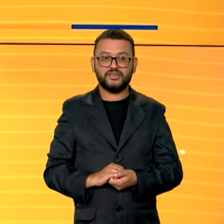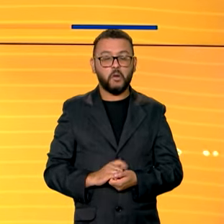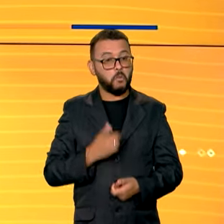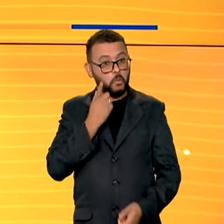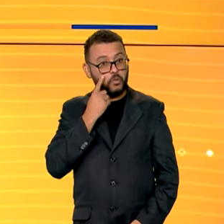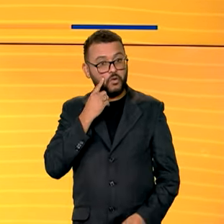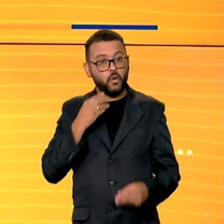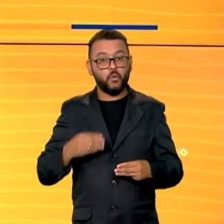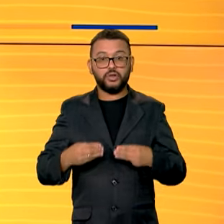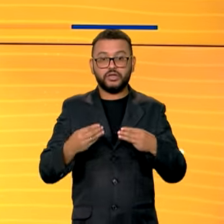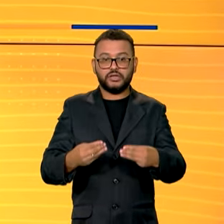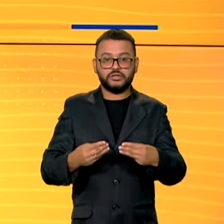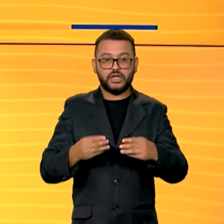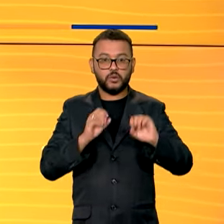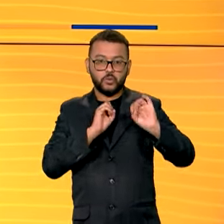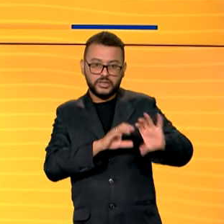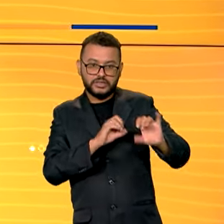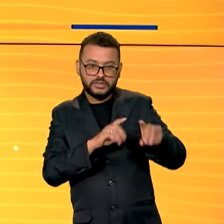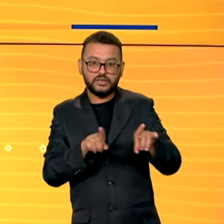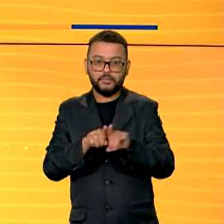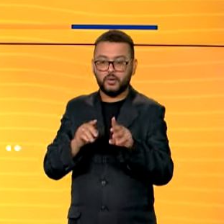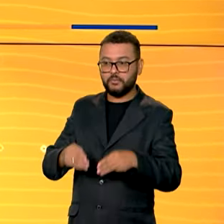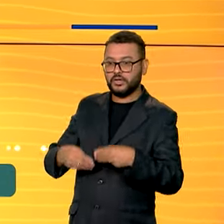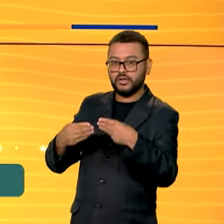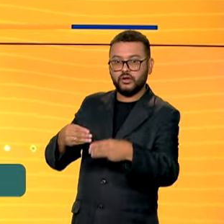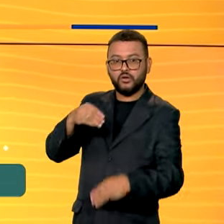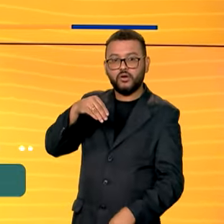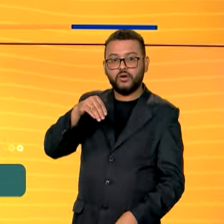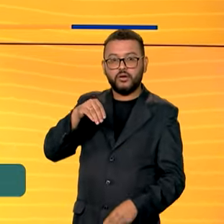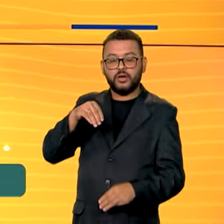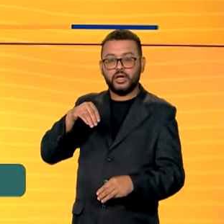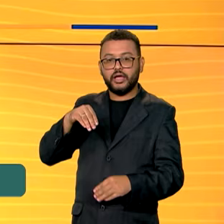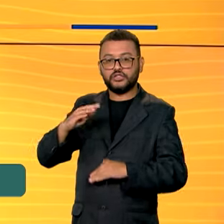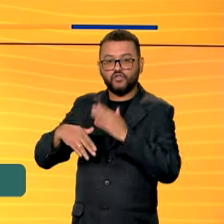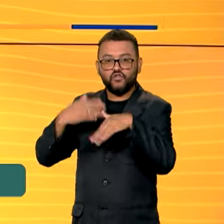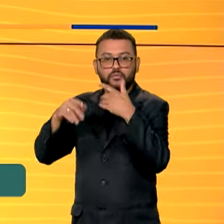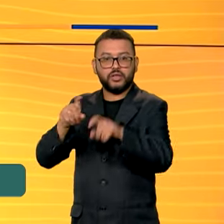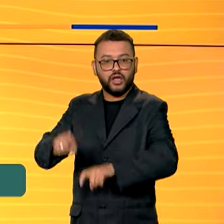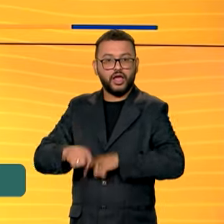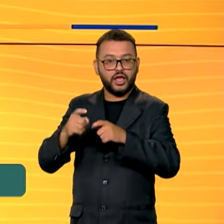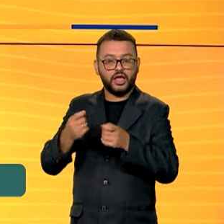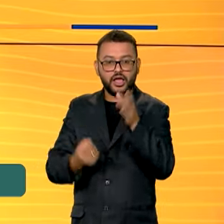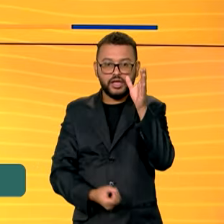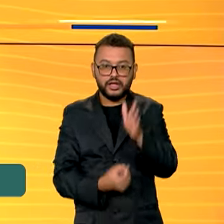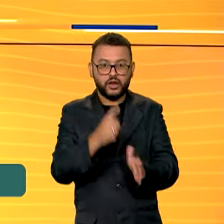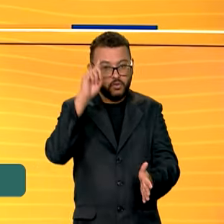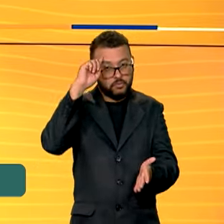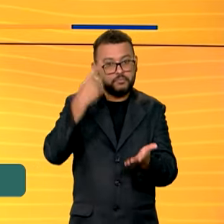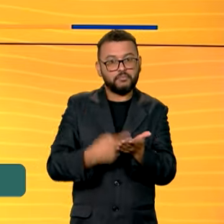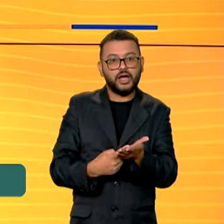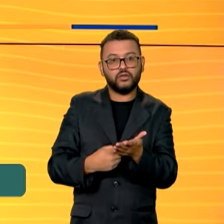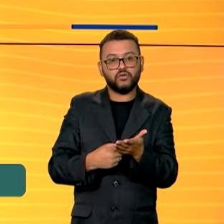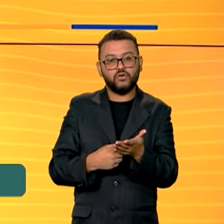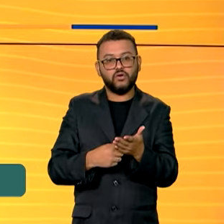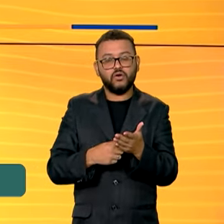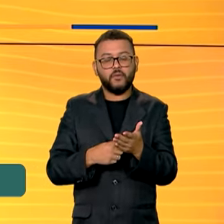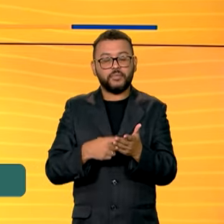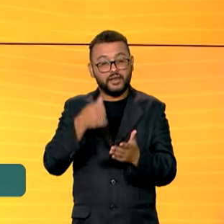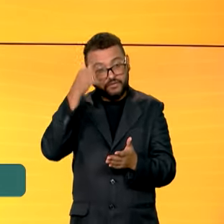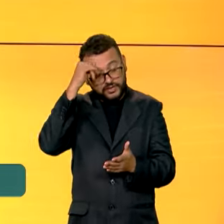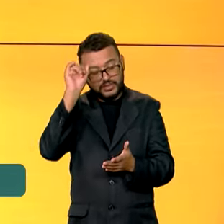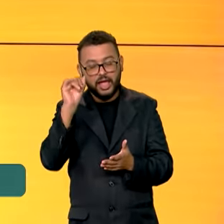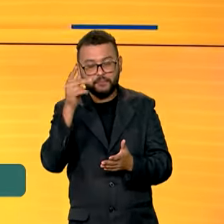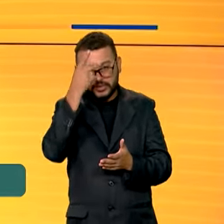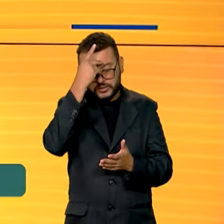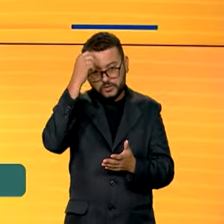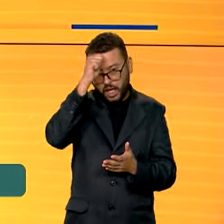Isso, e o Ministério da Educação e o Ministério do Desenvolvimento Agrário lançaram o Pacto Nacional pela Superação do Analfabetismo